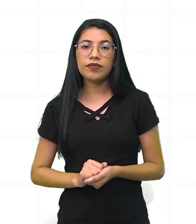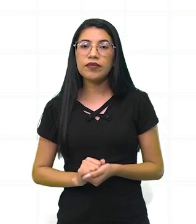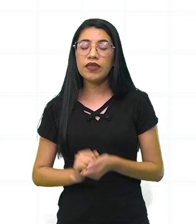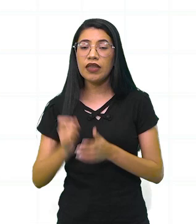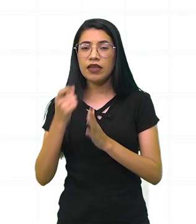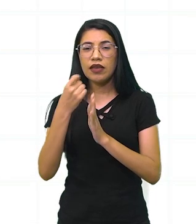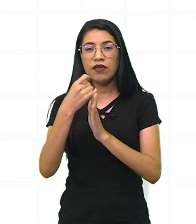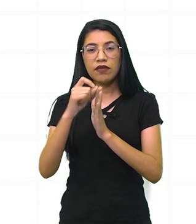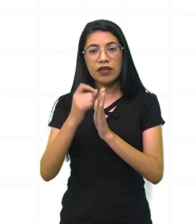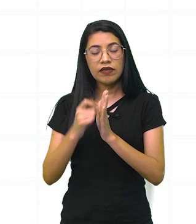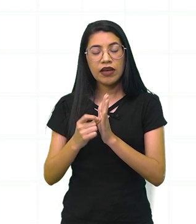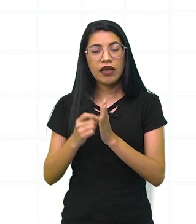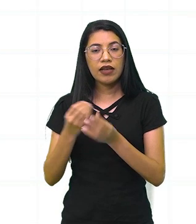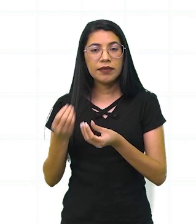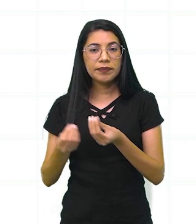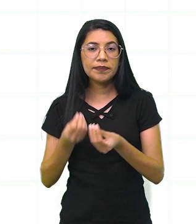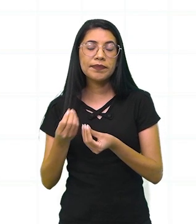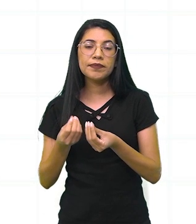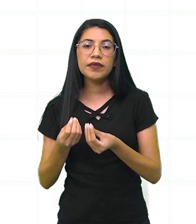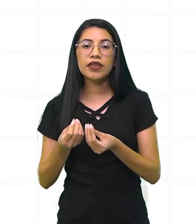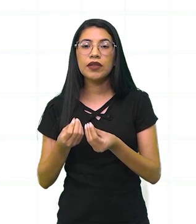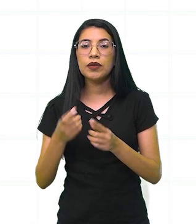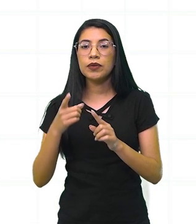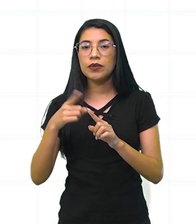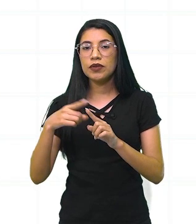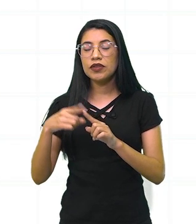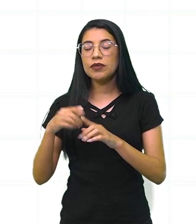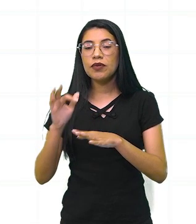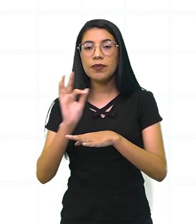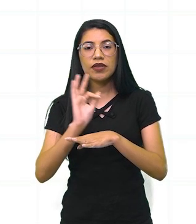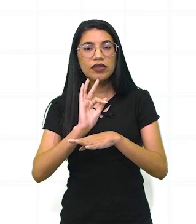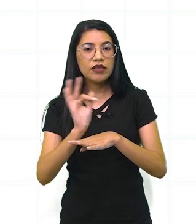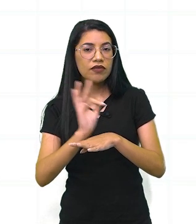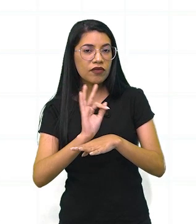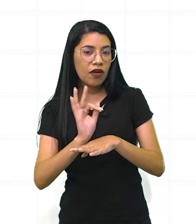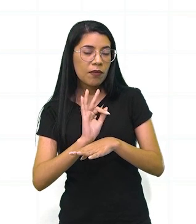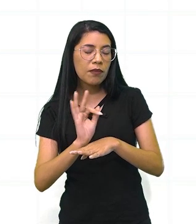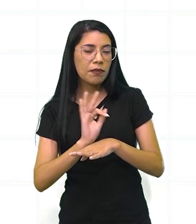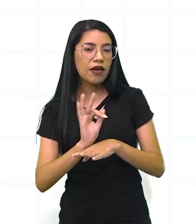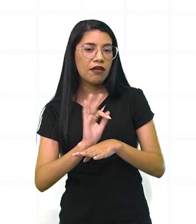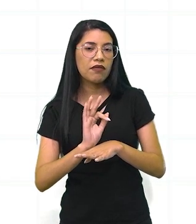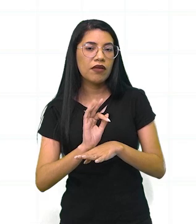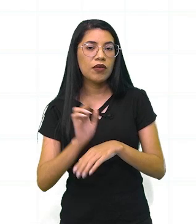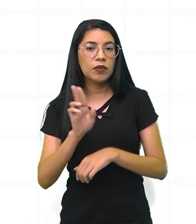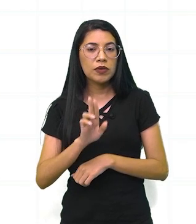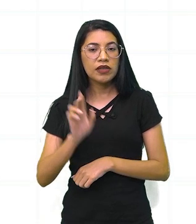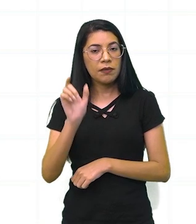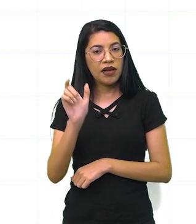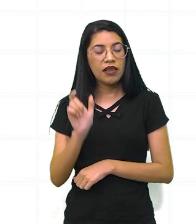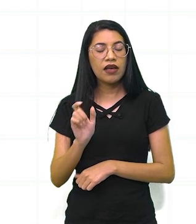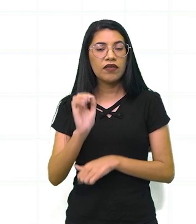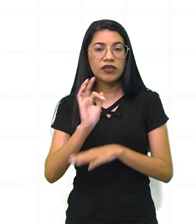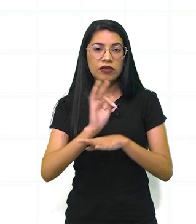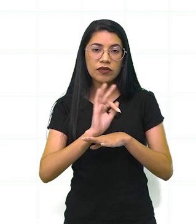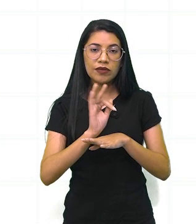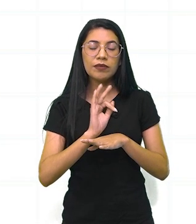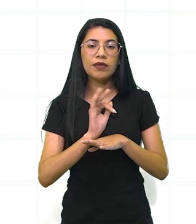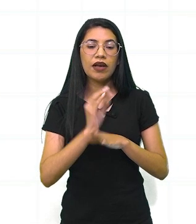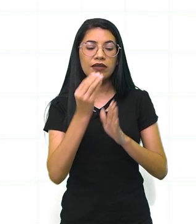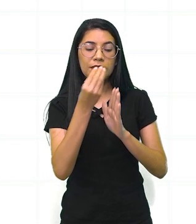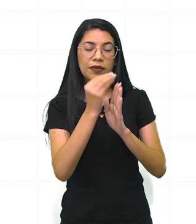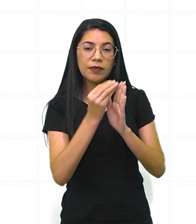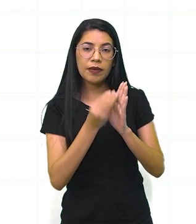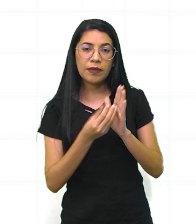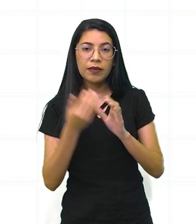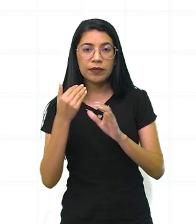escrever de uma de uma forma formal né vai vai colocar uma formalidade ali para o seu